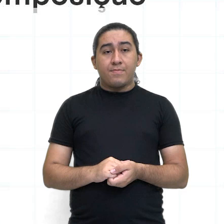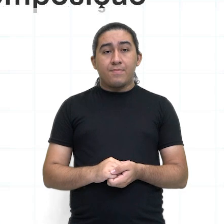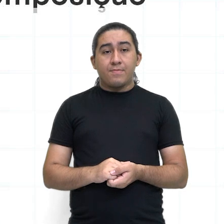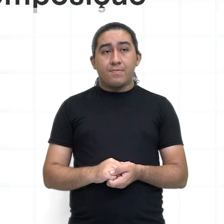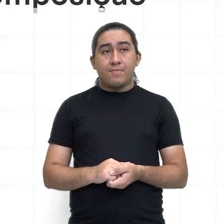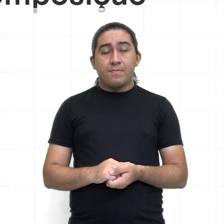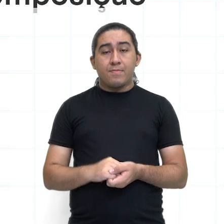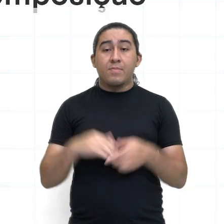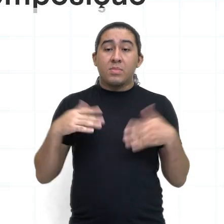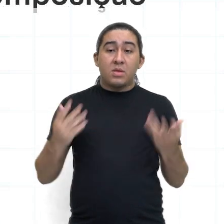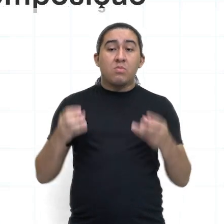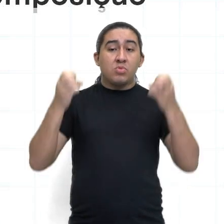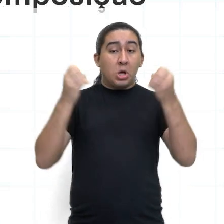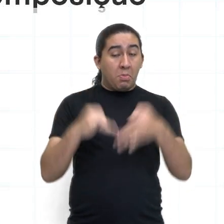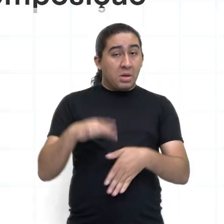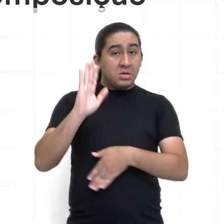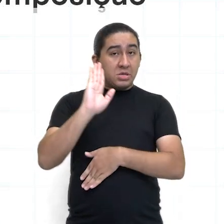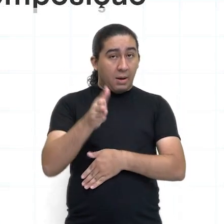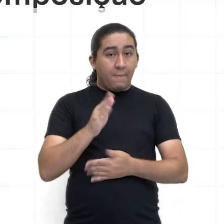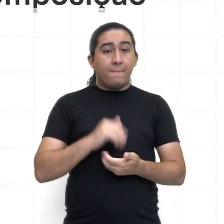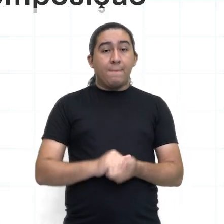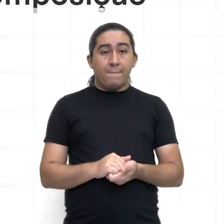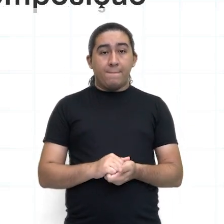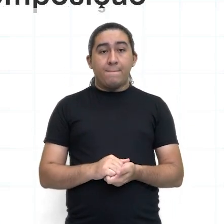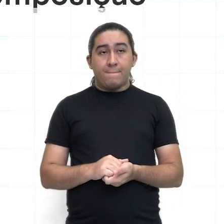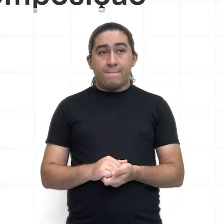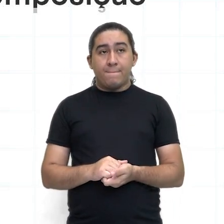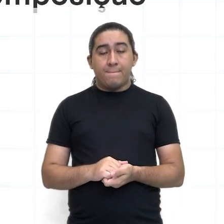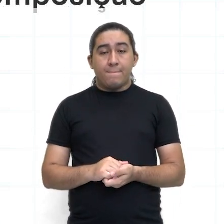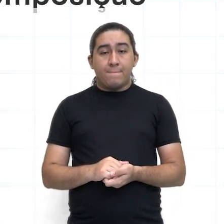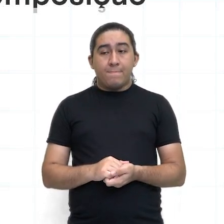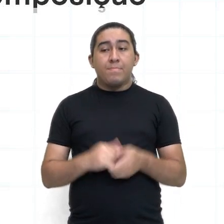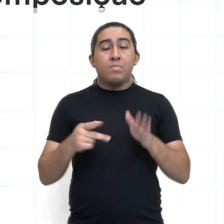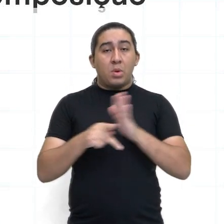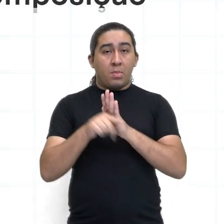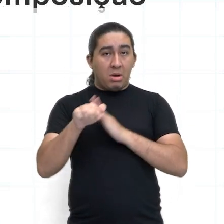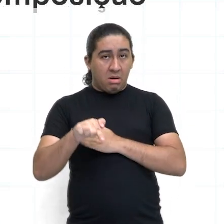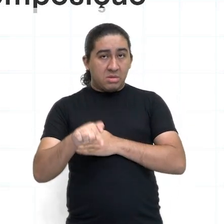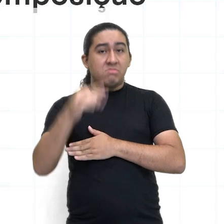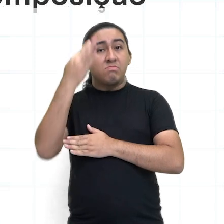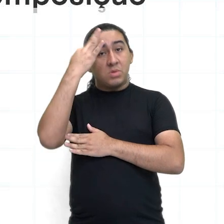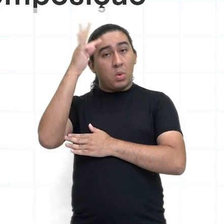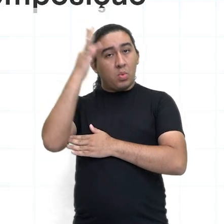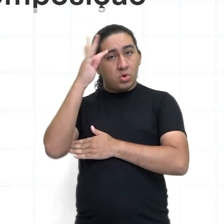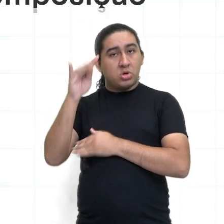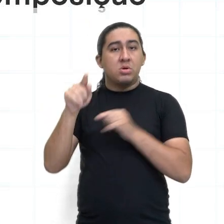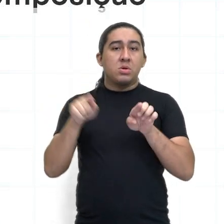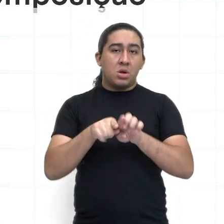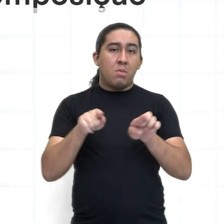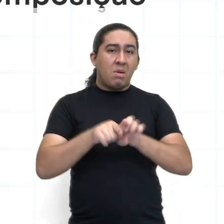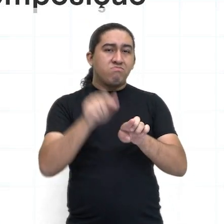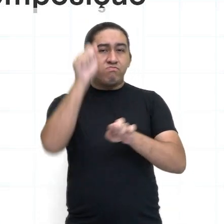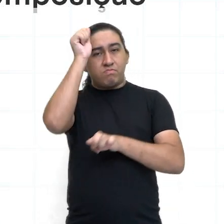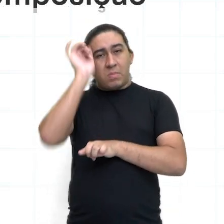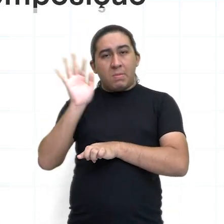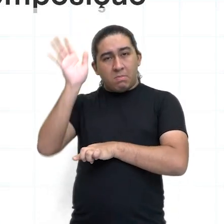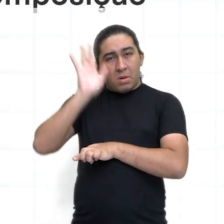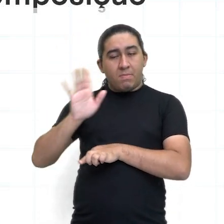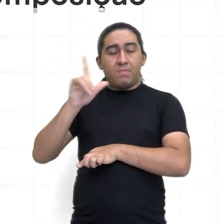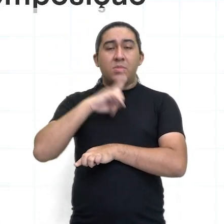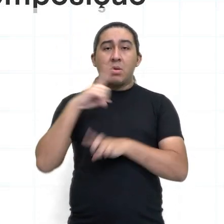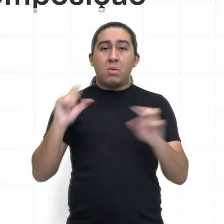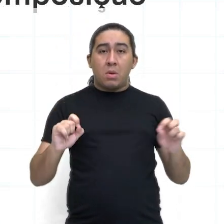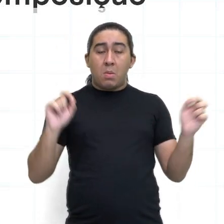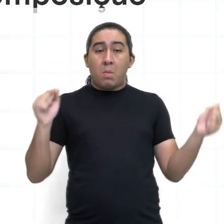ok? Então, como eu falei para vocês, que o geometrismo, né, o abstracionismo,